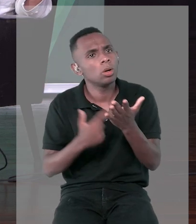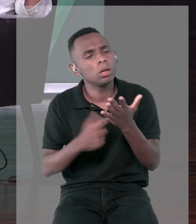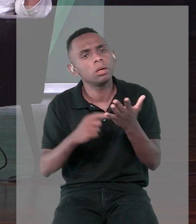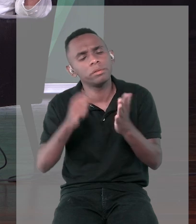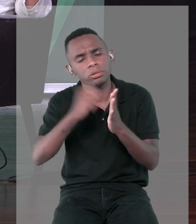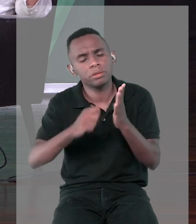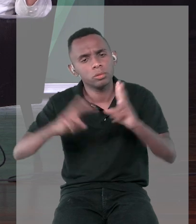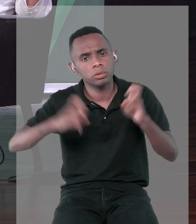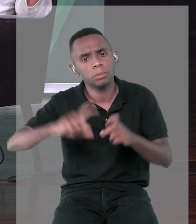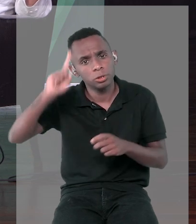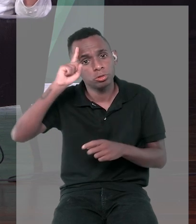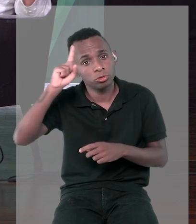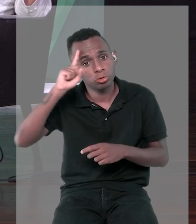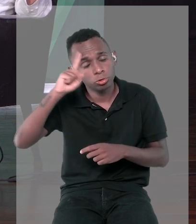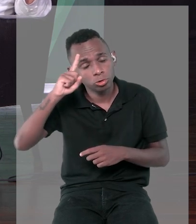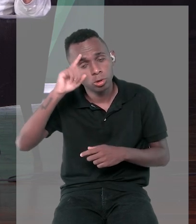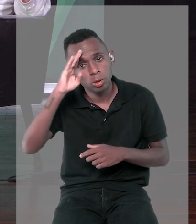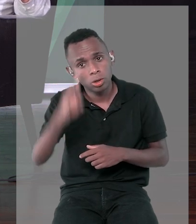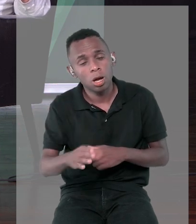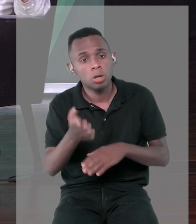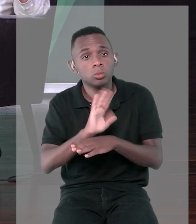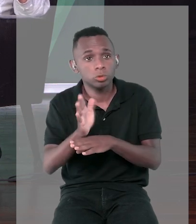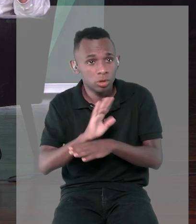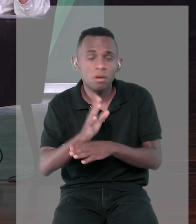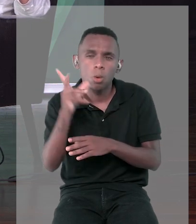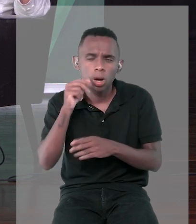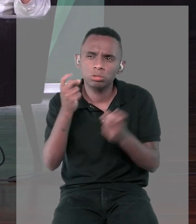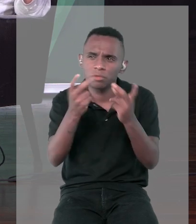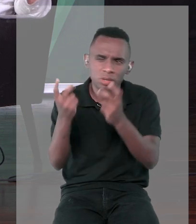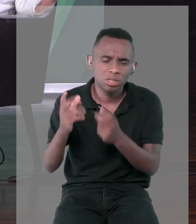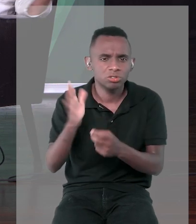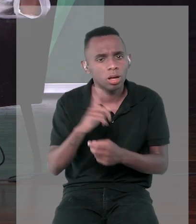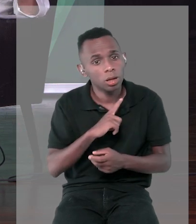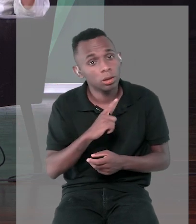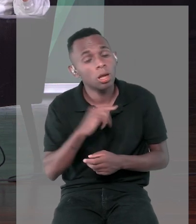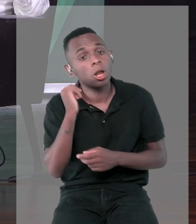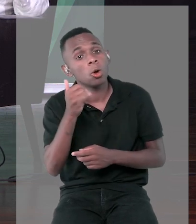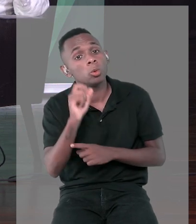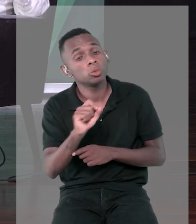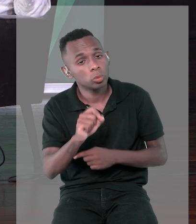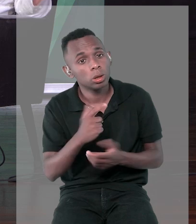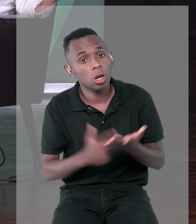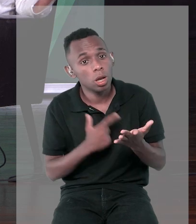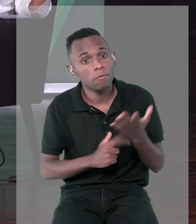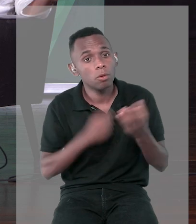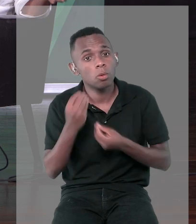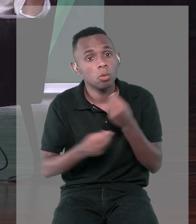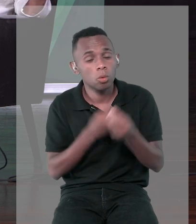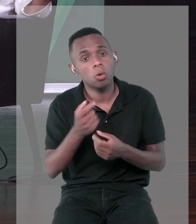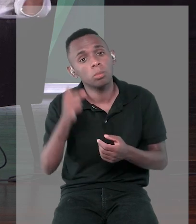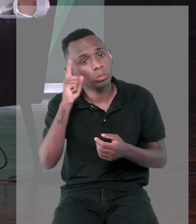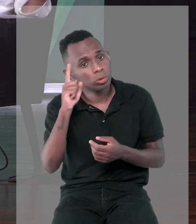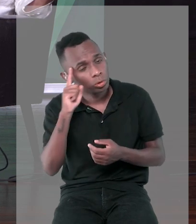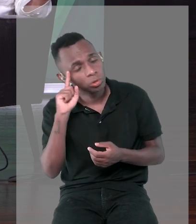de um Filme, talvez passe, já deve ter em livrarias. Ela conta no livro como é que foi o diário